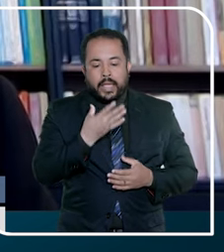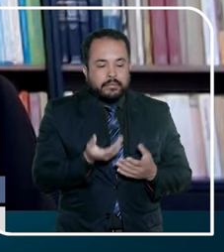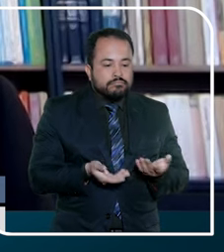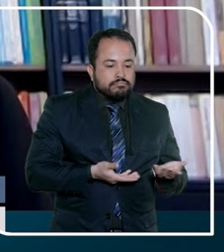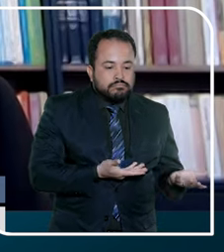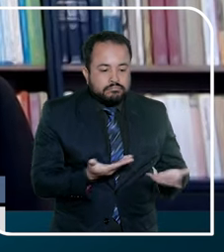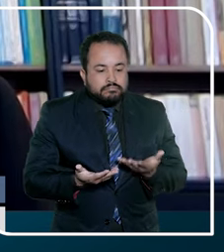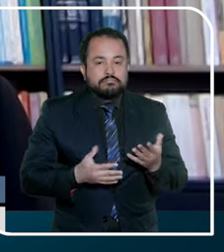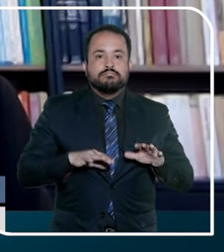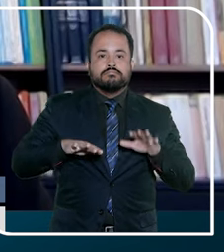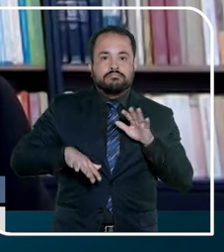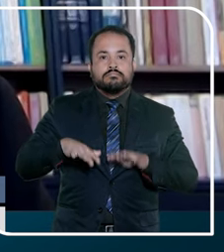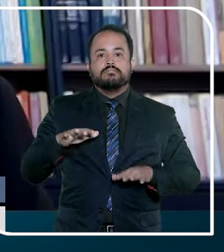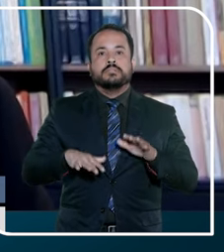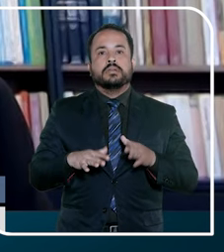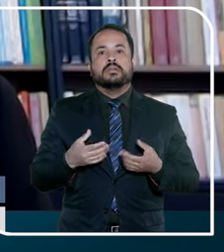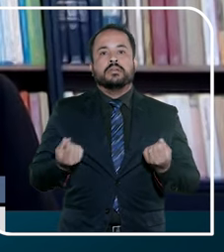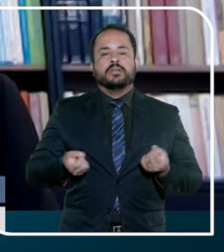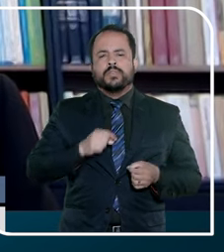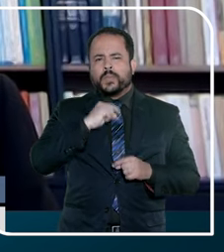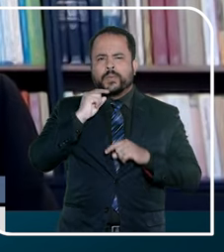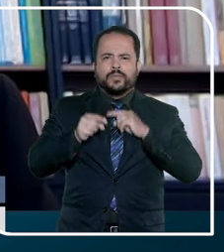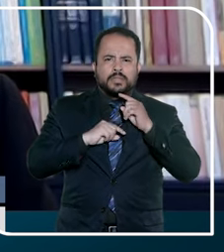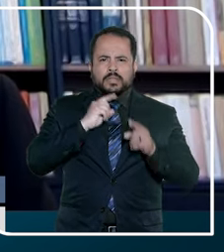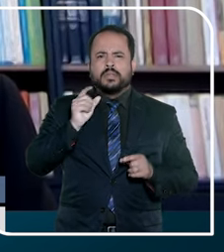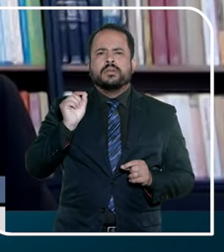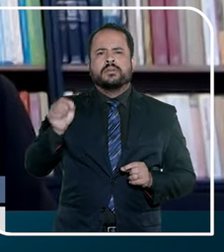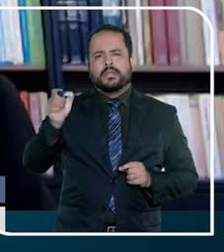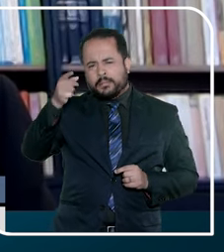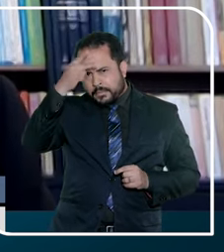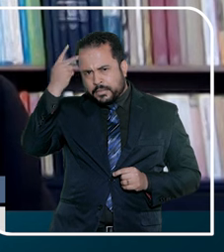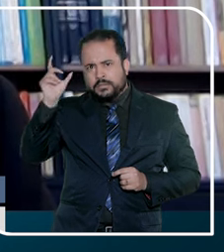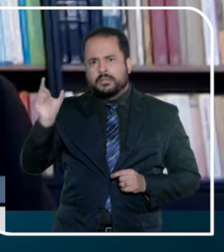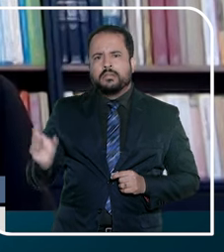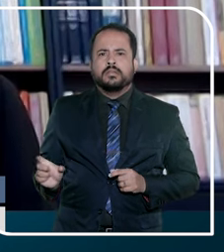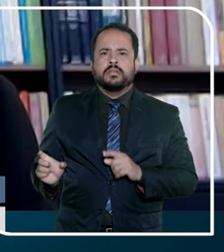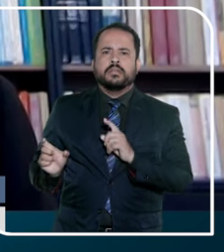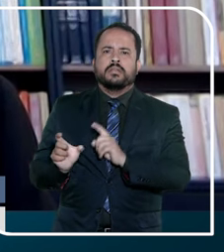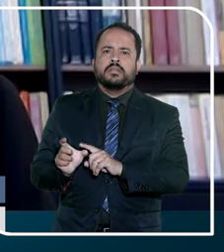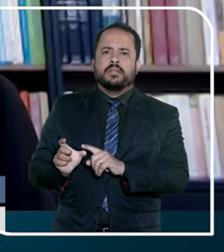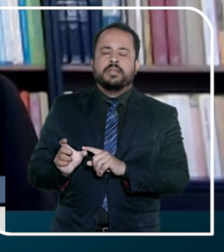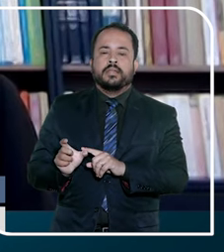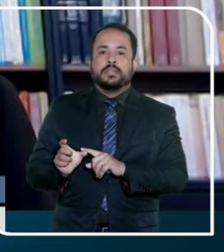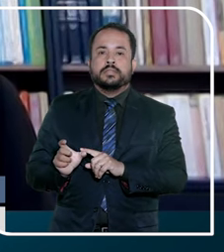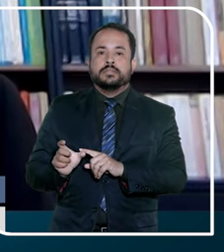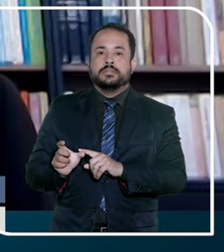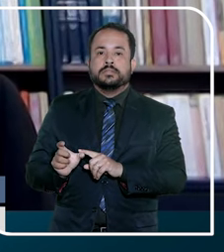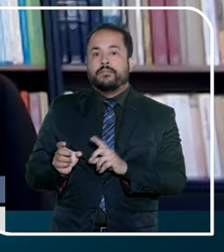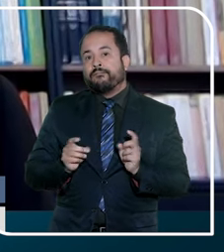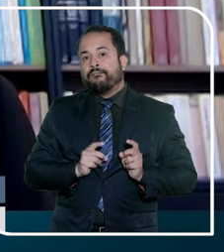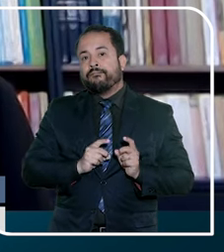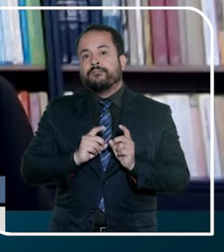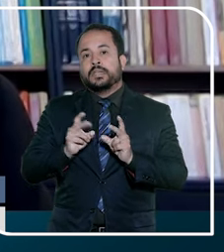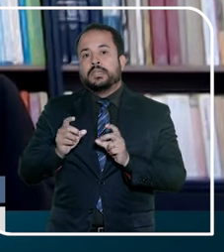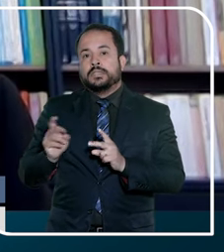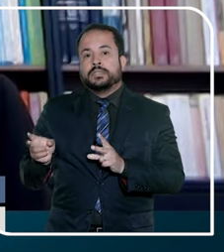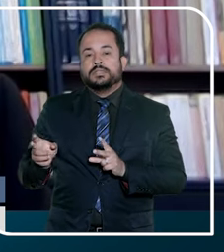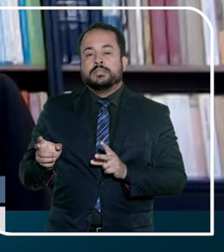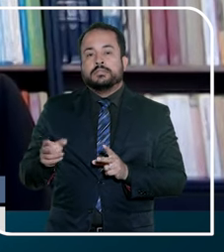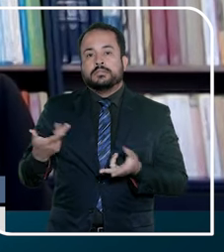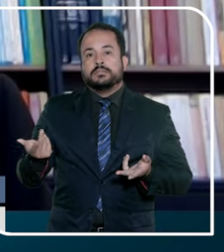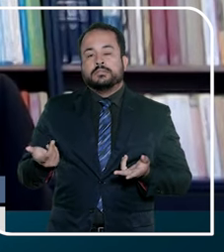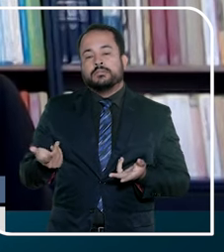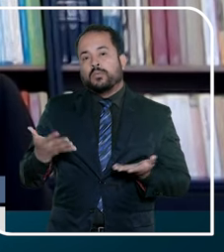uma dúvida é de quando a pessoa eh importa Esses medicamentos para uso próprio E aí